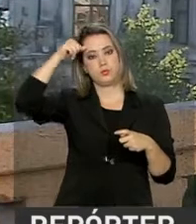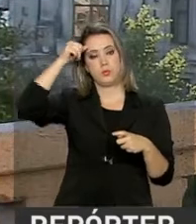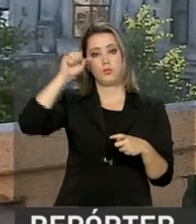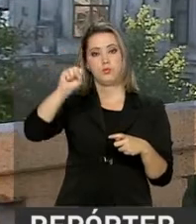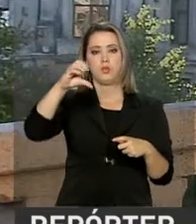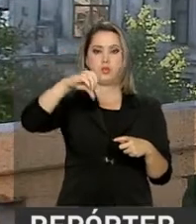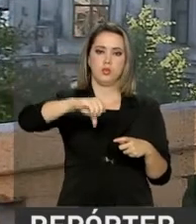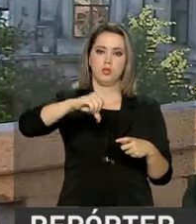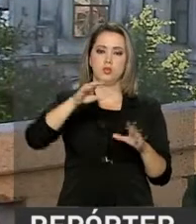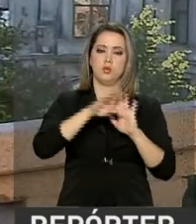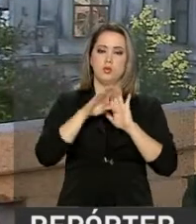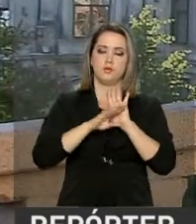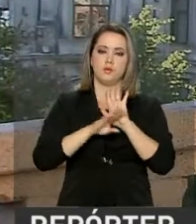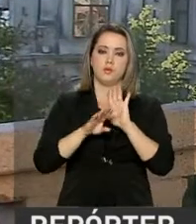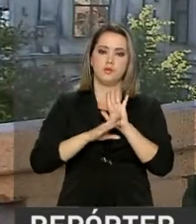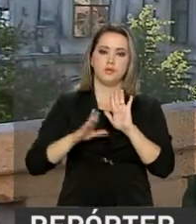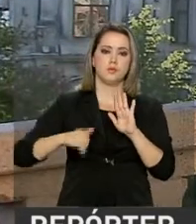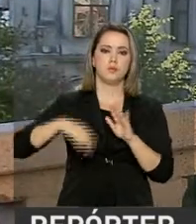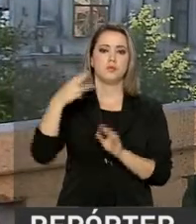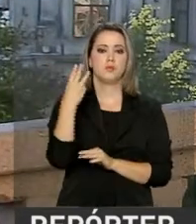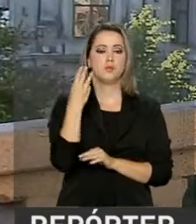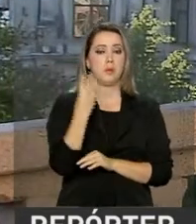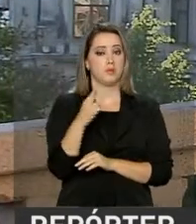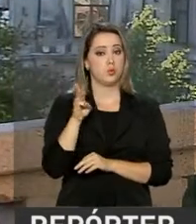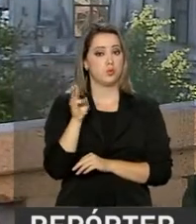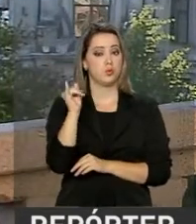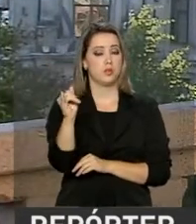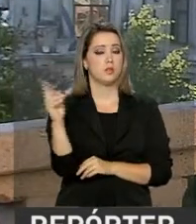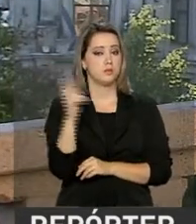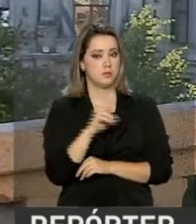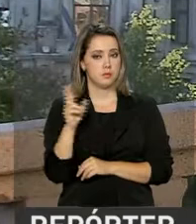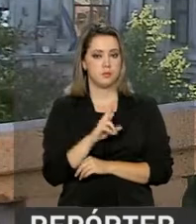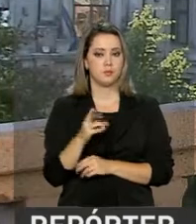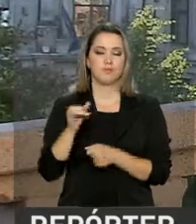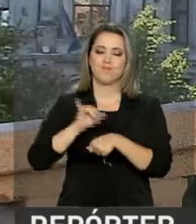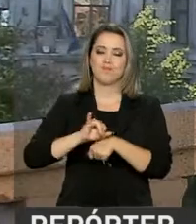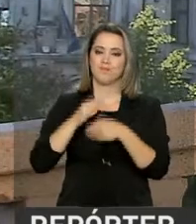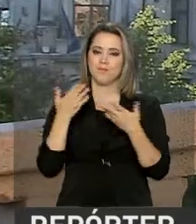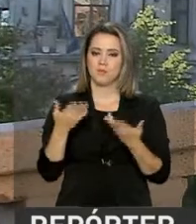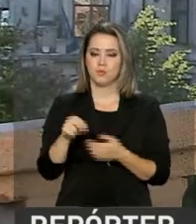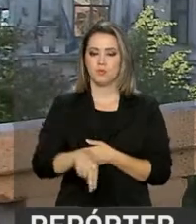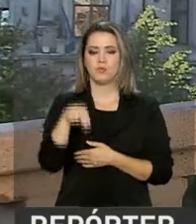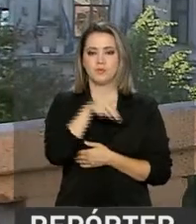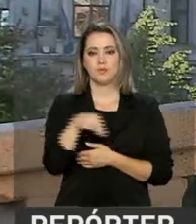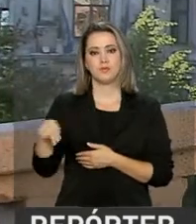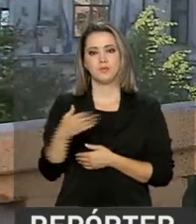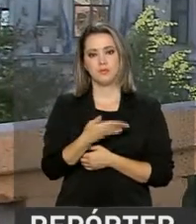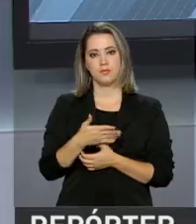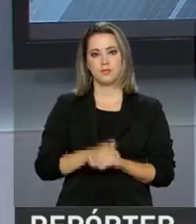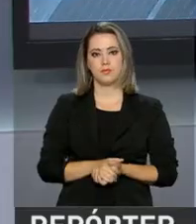projetos com investimentos de quase 3 bilhões de reais de oslo na noruega paulo na